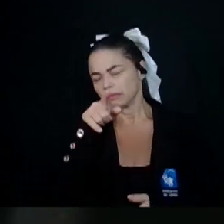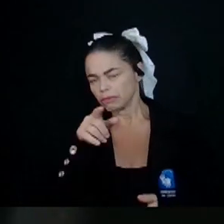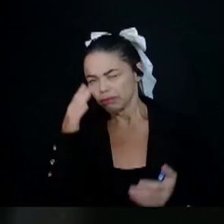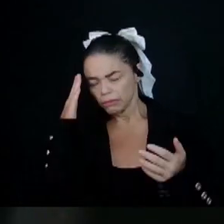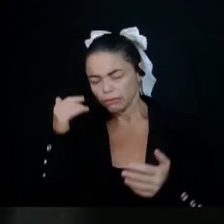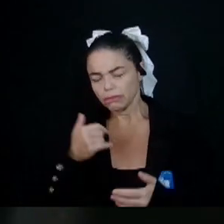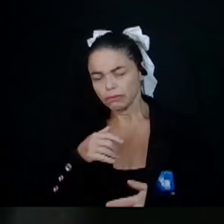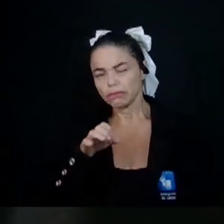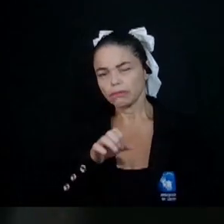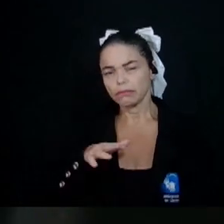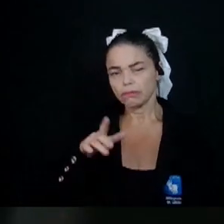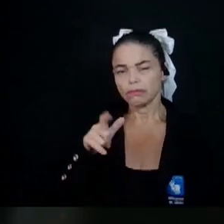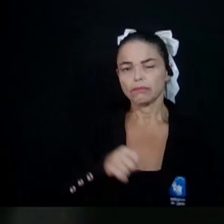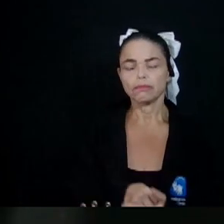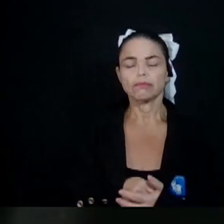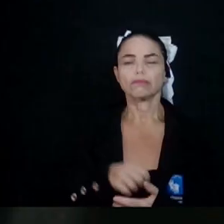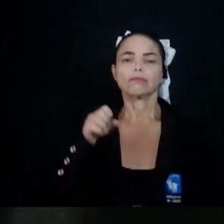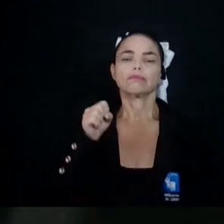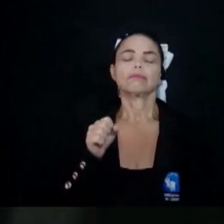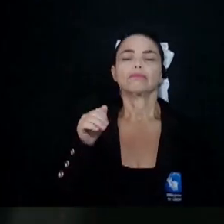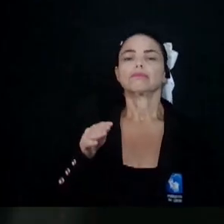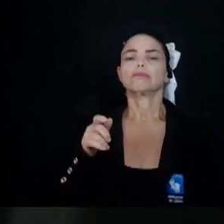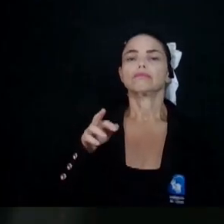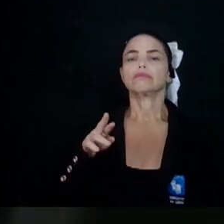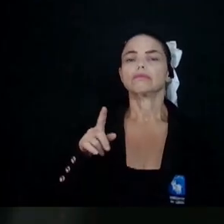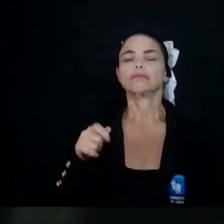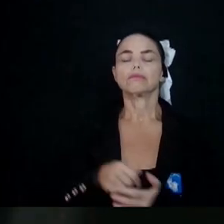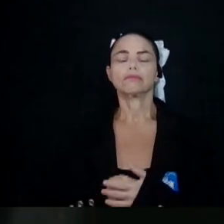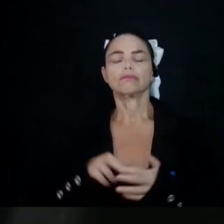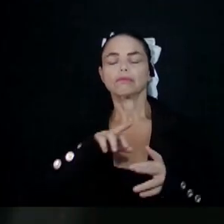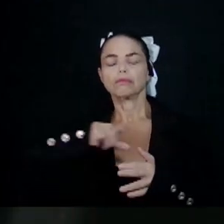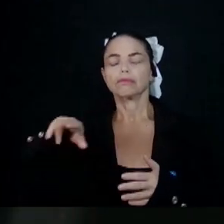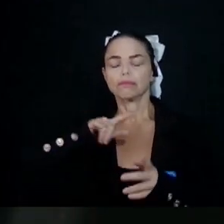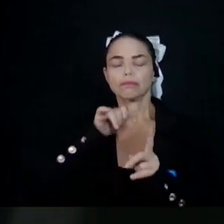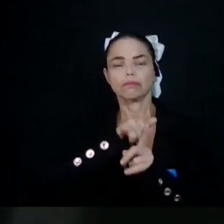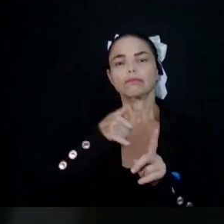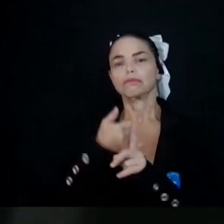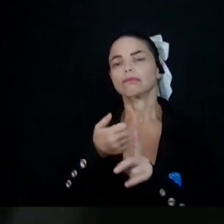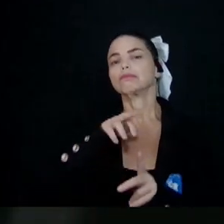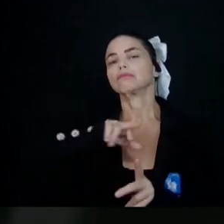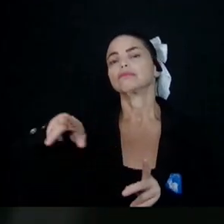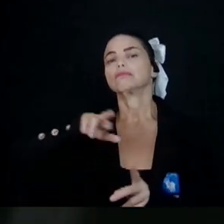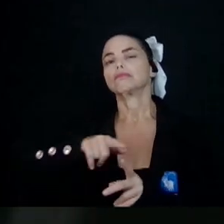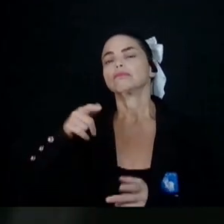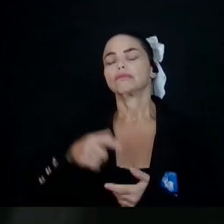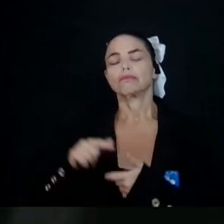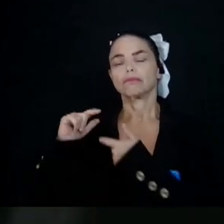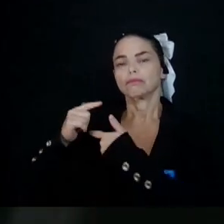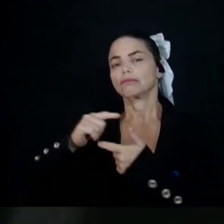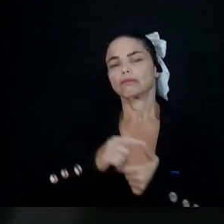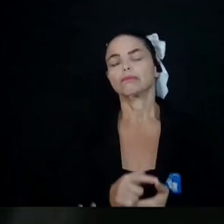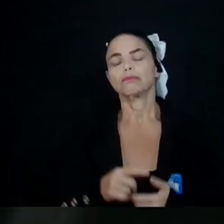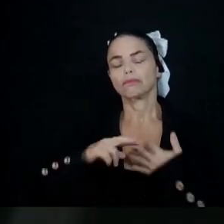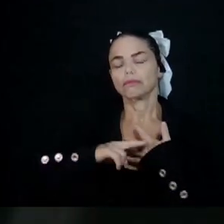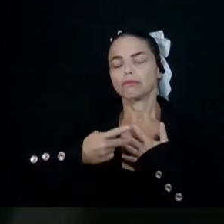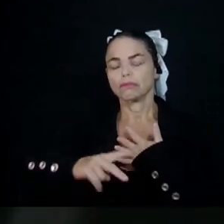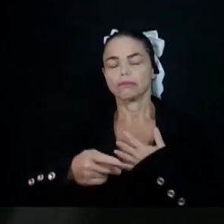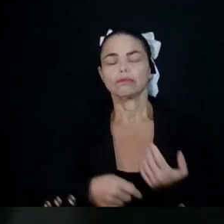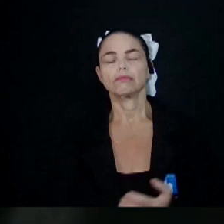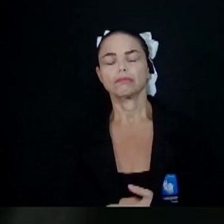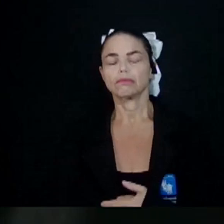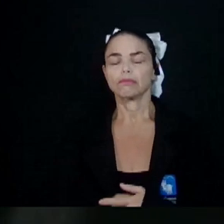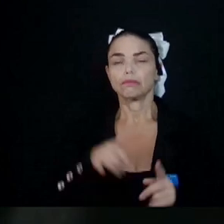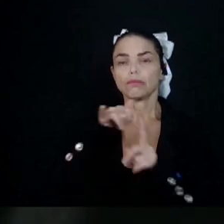o cyberbullying tem efeitos diferentes do bullying tradicional? Quais são as consequências, assim, e